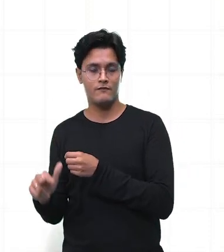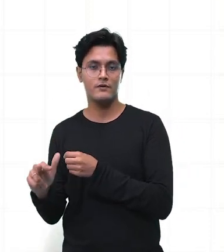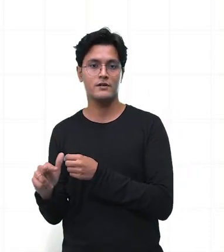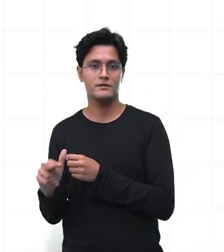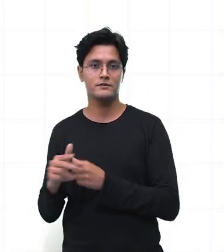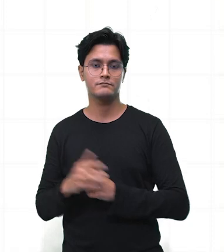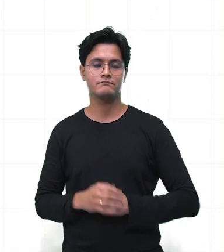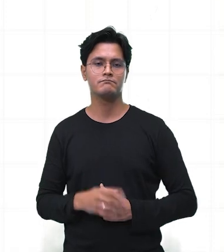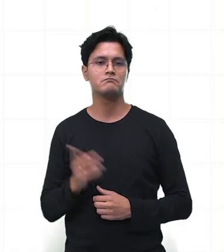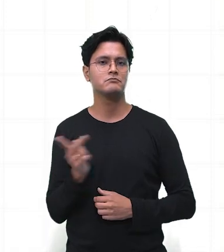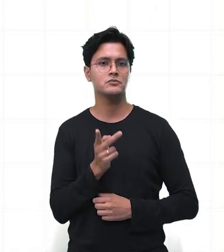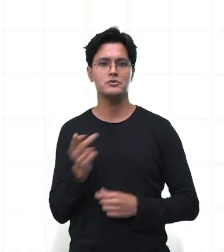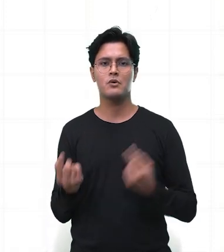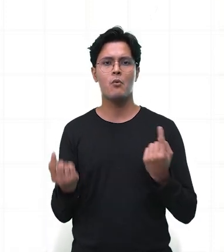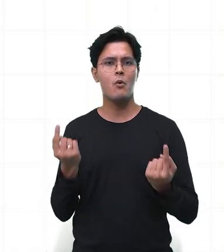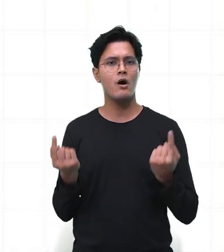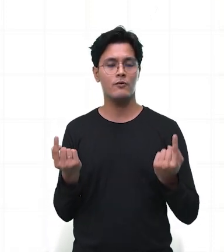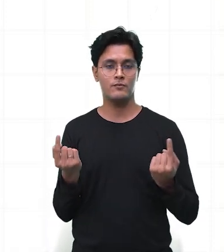incógnitas ou